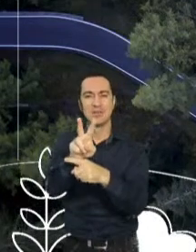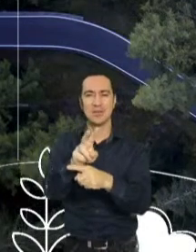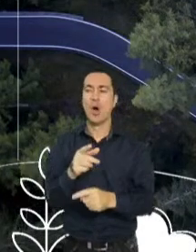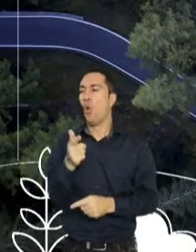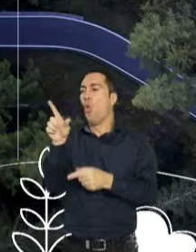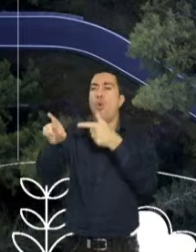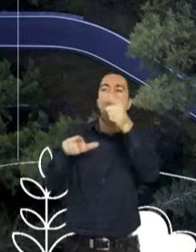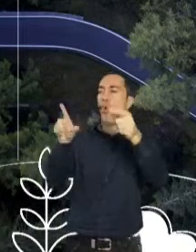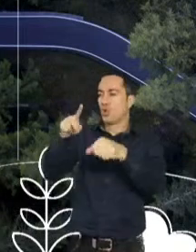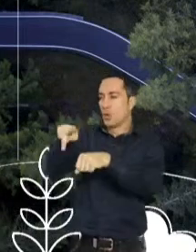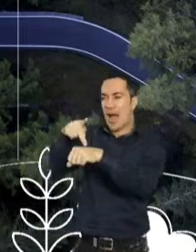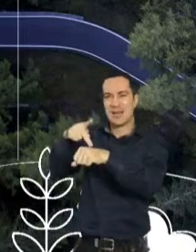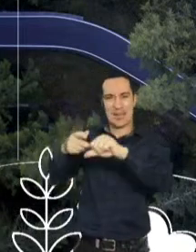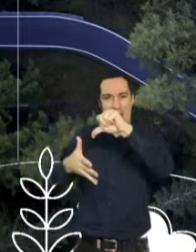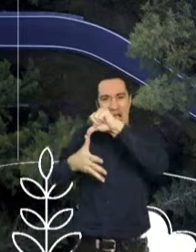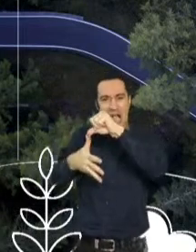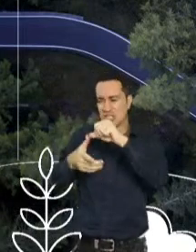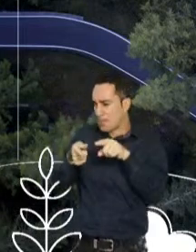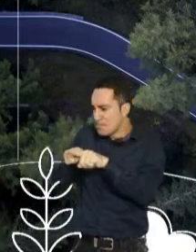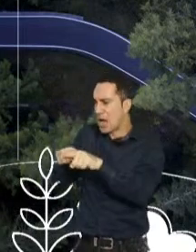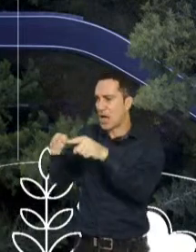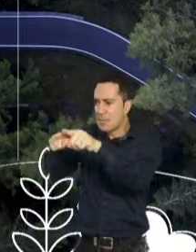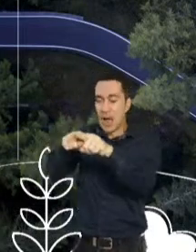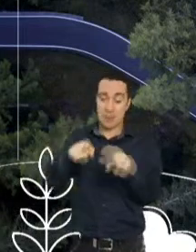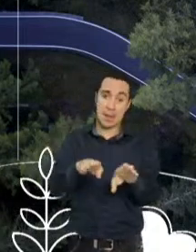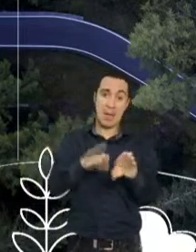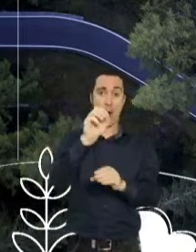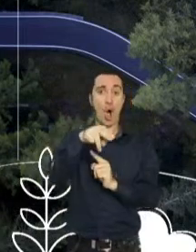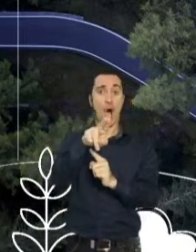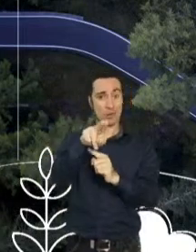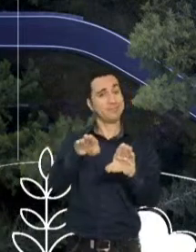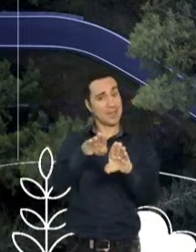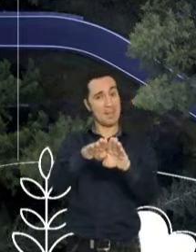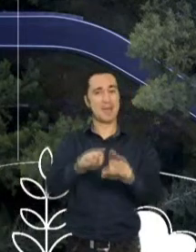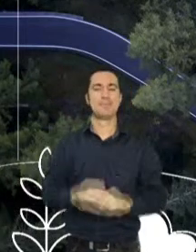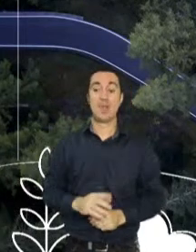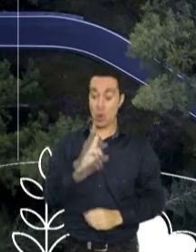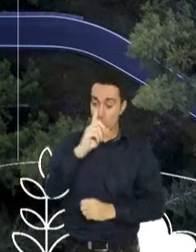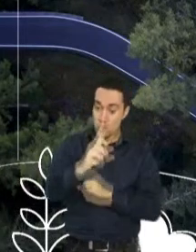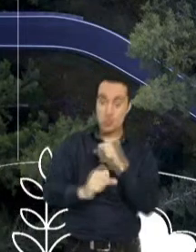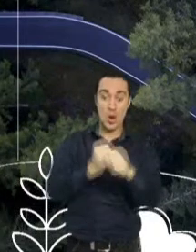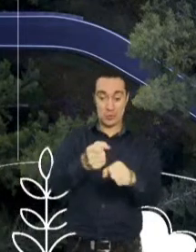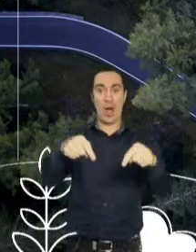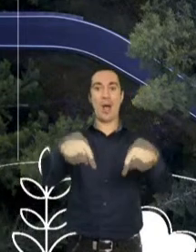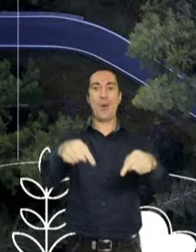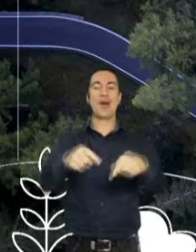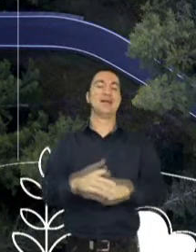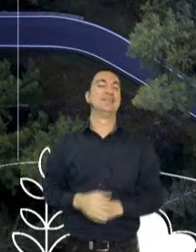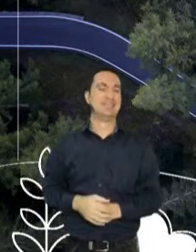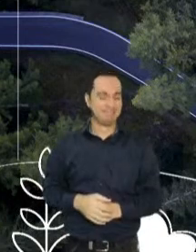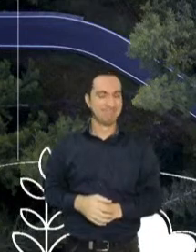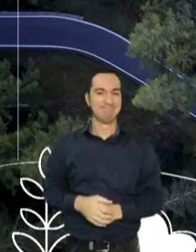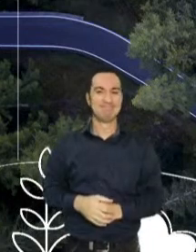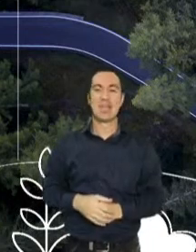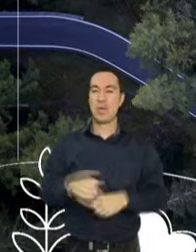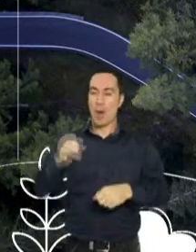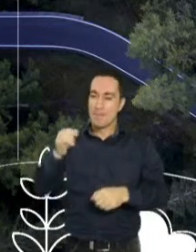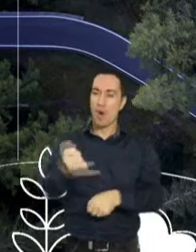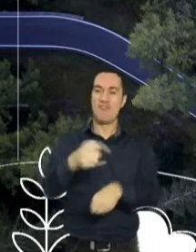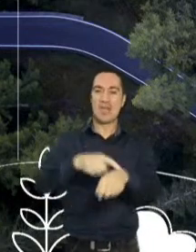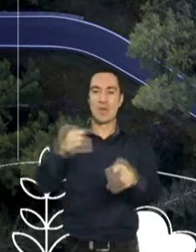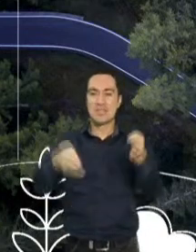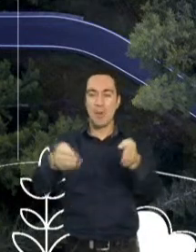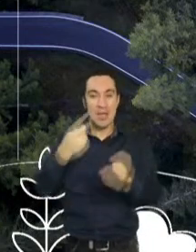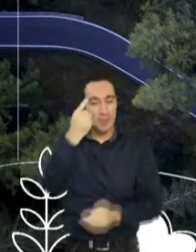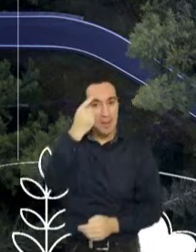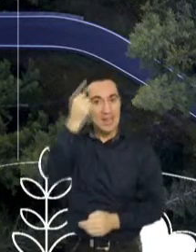em outros países da América Latina, né? Mas, passado um ano, eu aproveito esse momento para